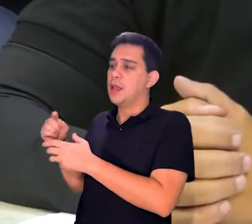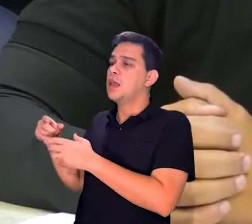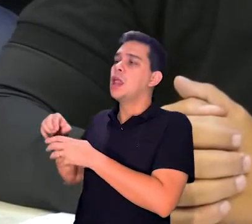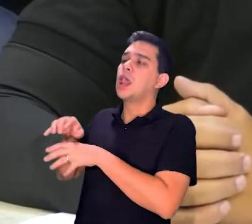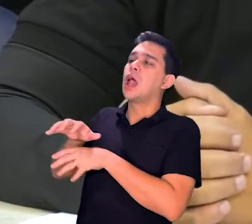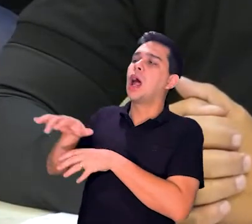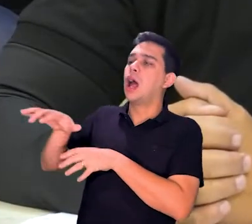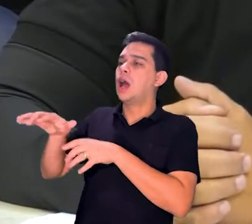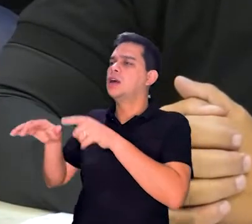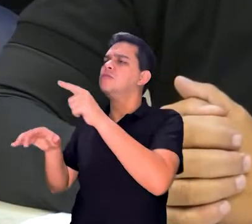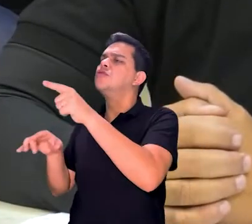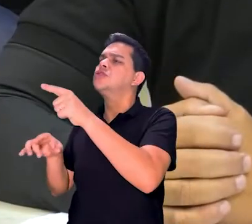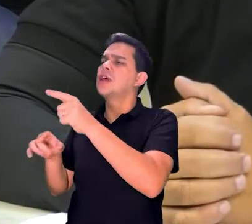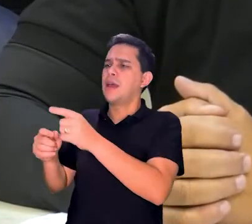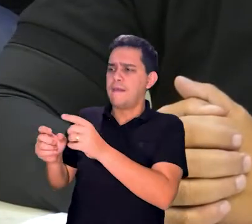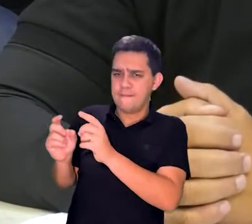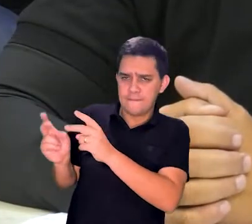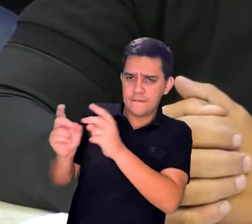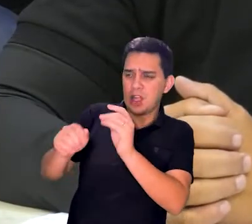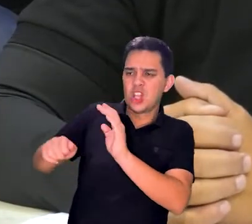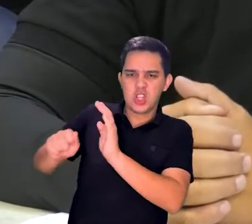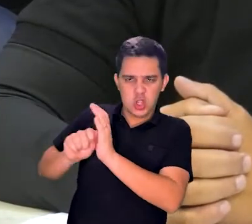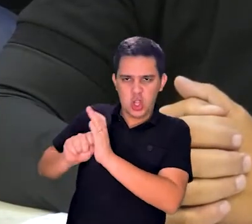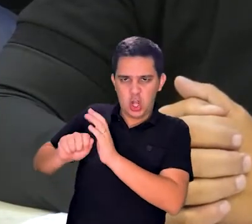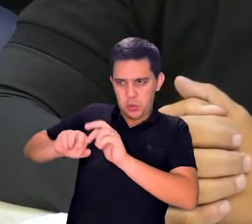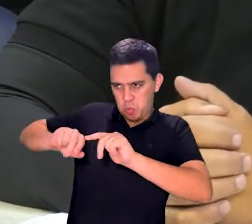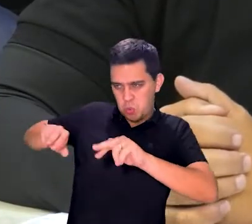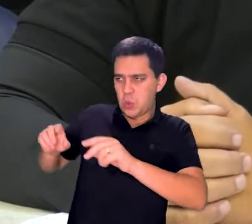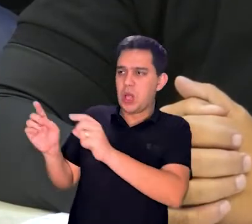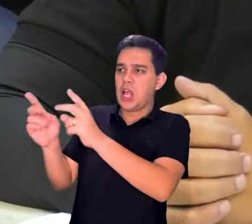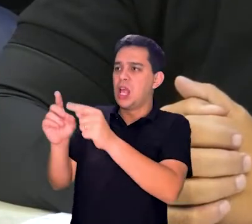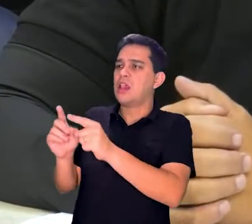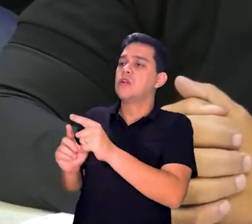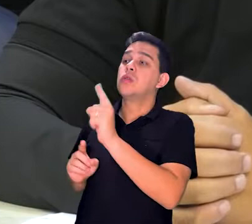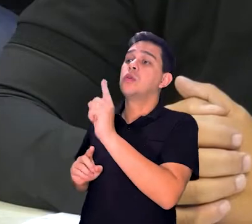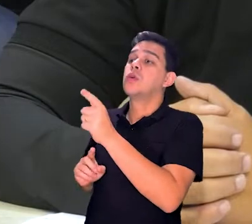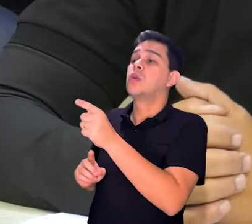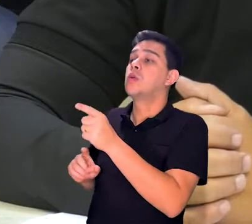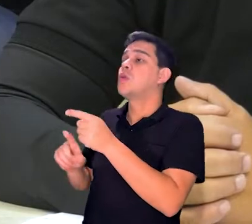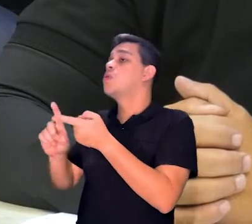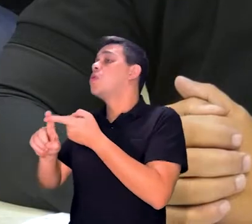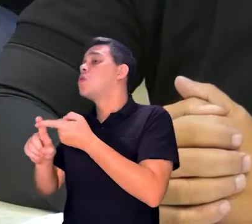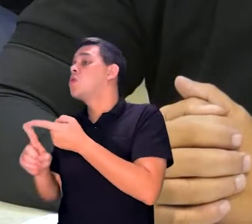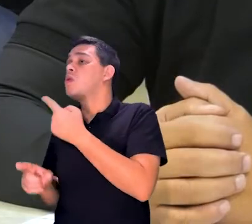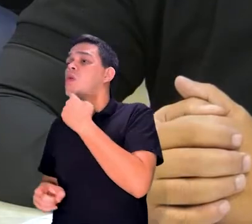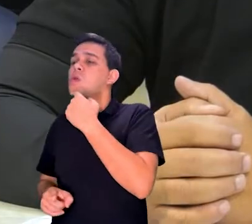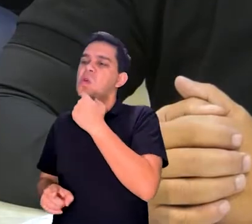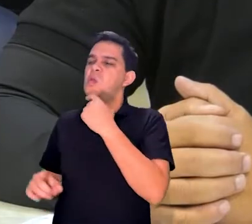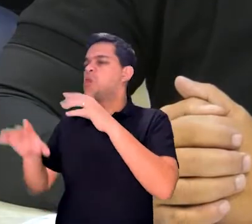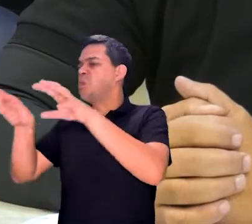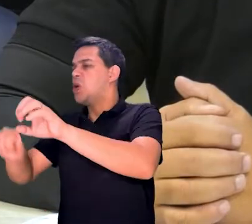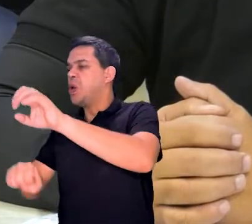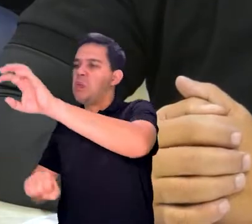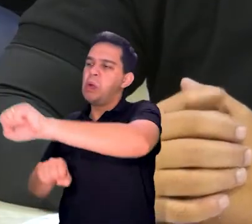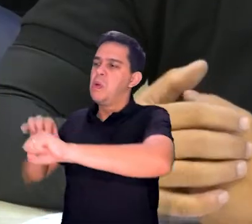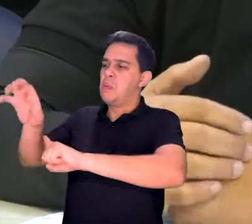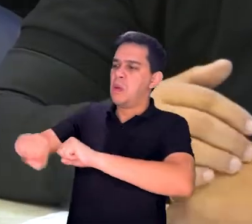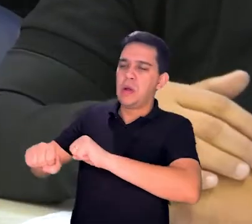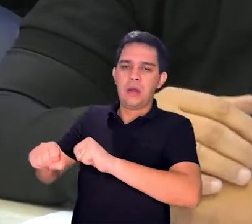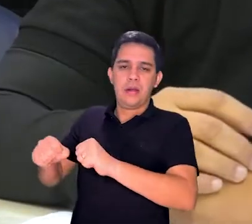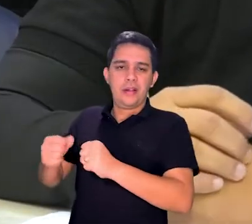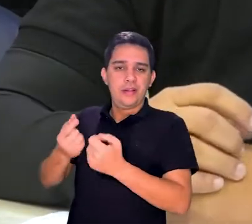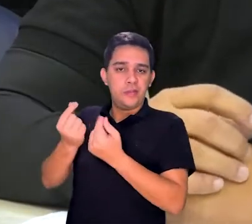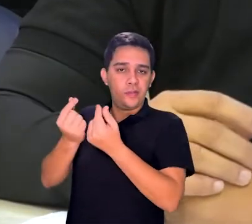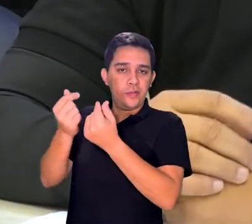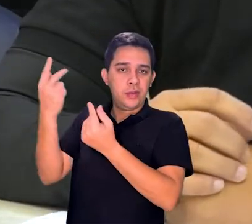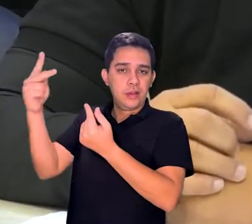informantes e em troca de pagamento com recompensas de valores apreendidos, de pertences apreendidos de criminosos, esse